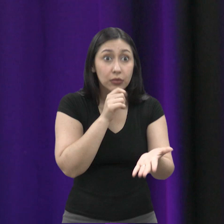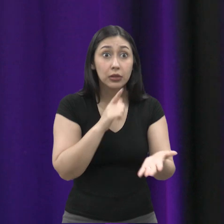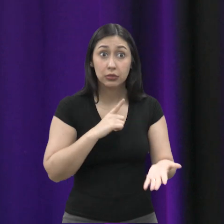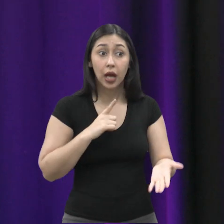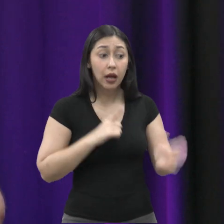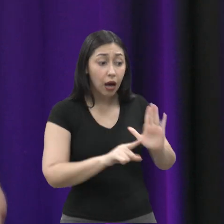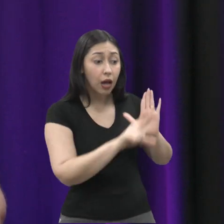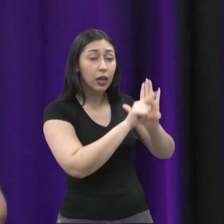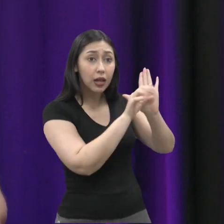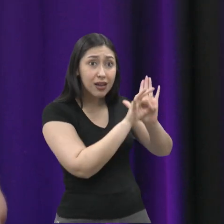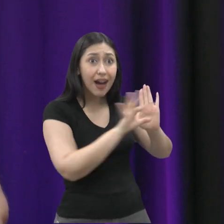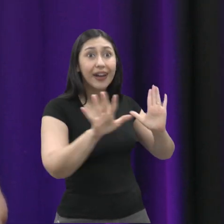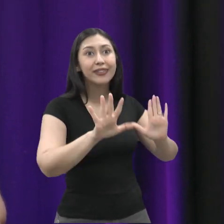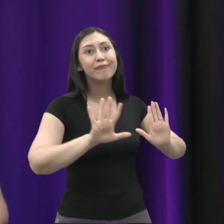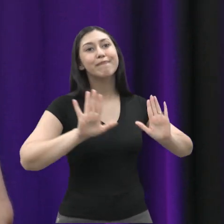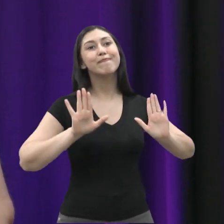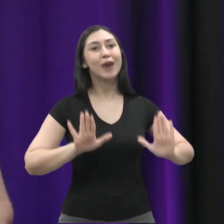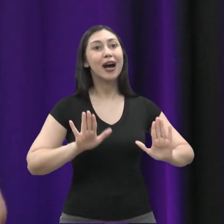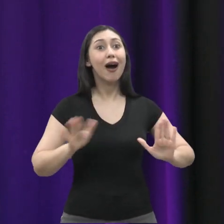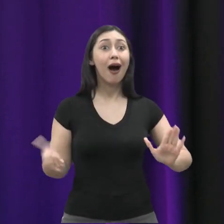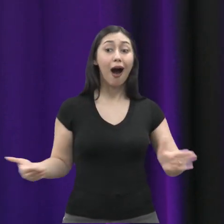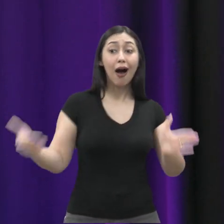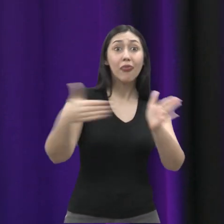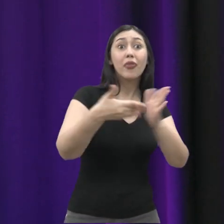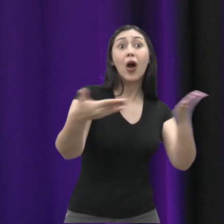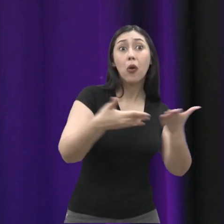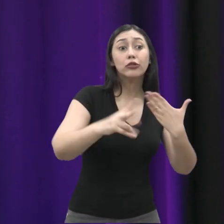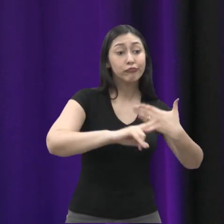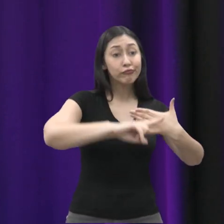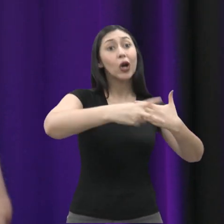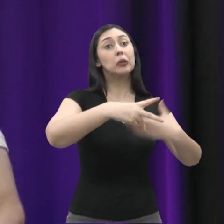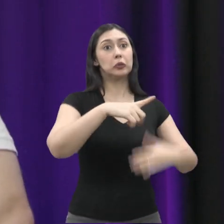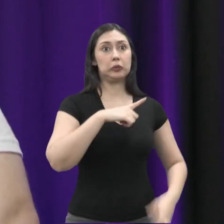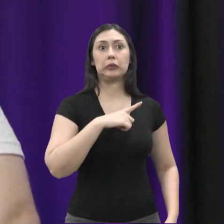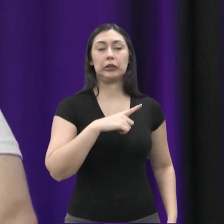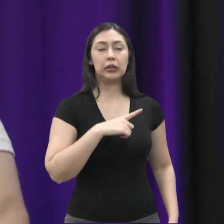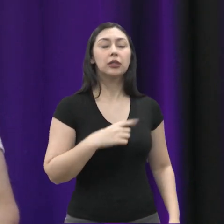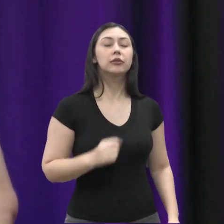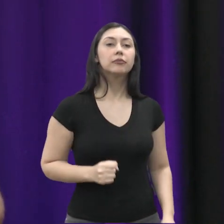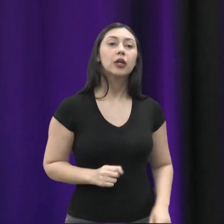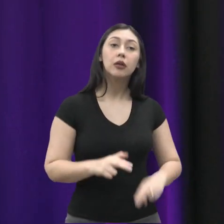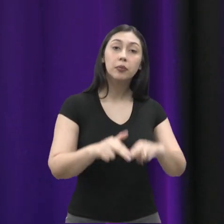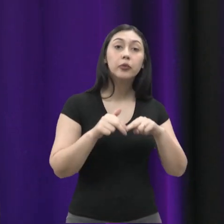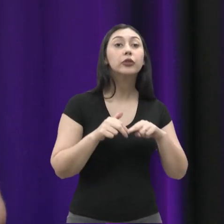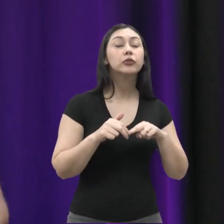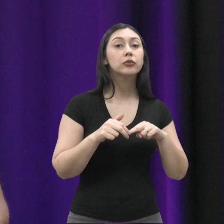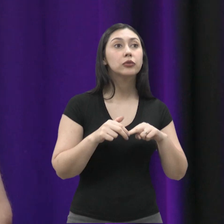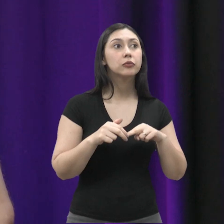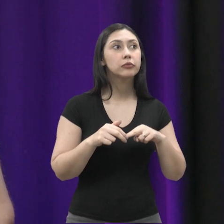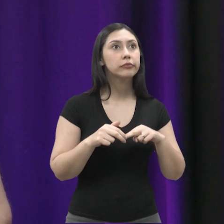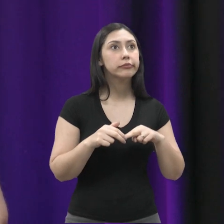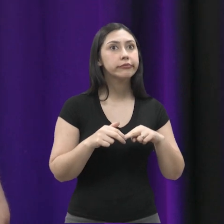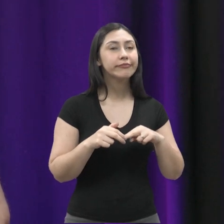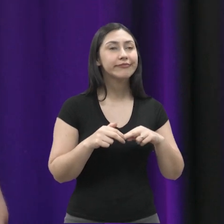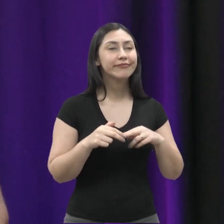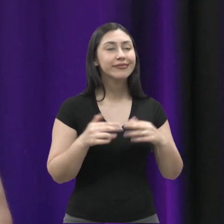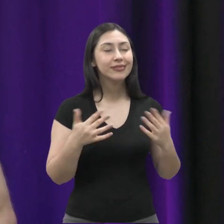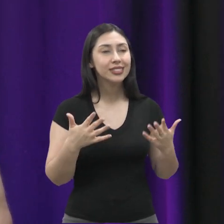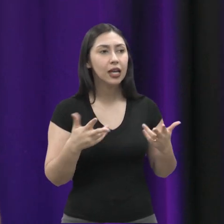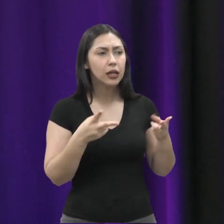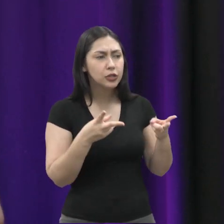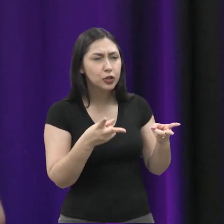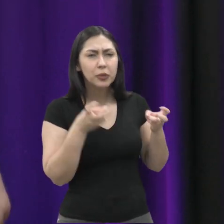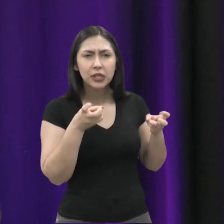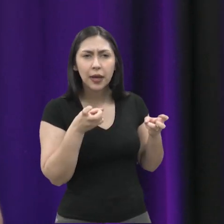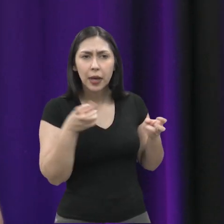tem muito a ver. Quando, né, o período da família real aí mais próximo da proclamação da República, o Brasil é o último